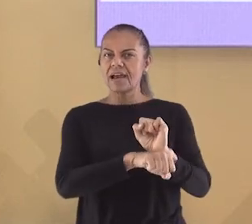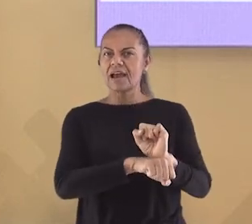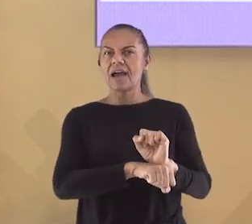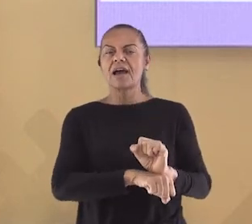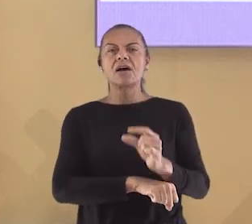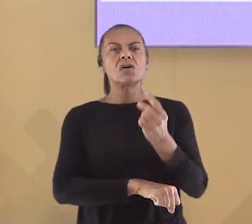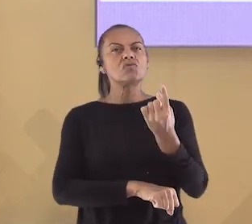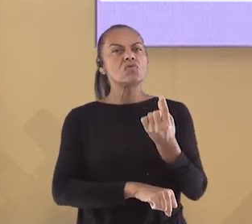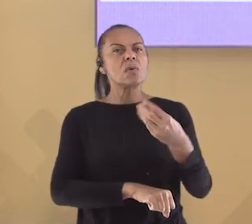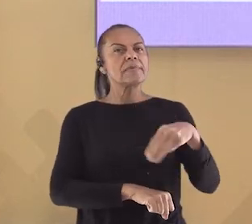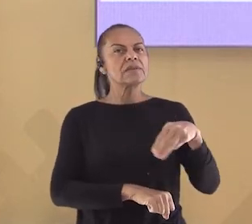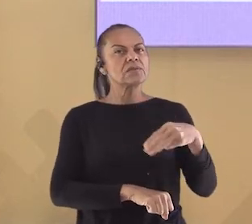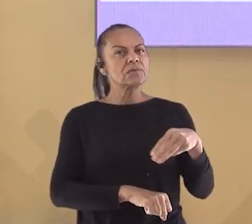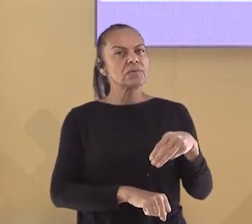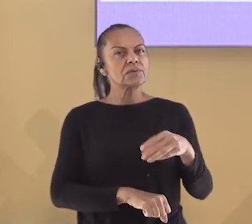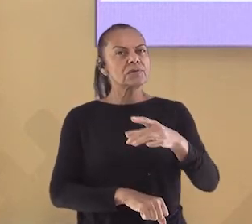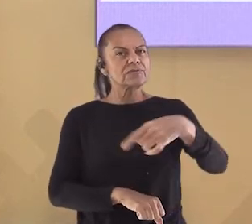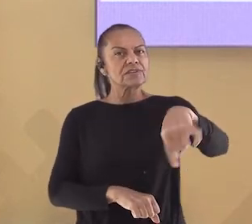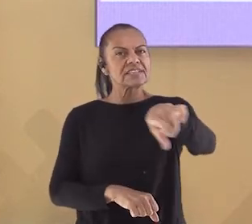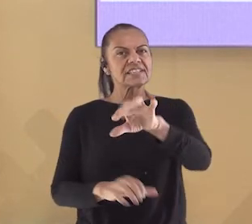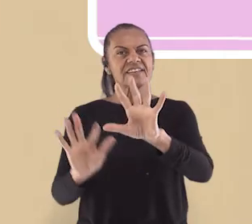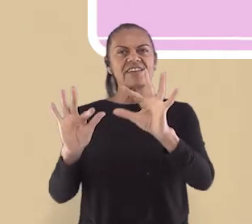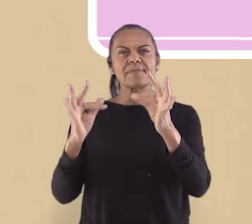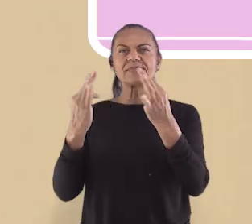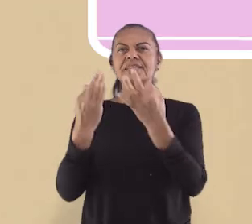para você consultar aí os familiares.